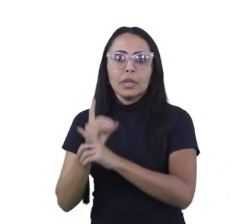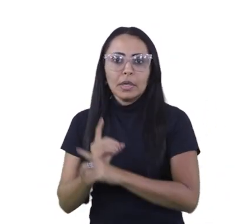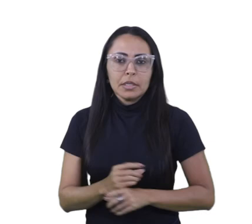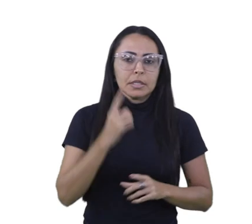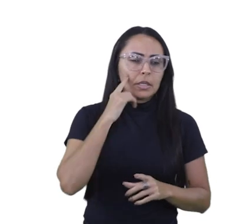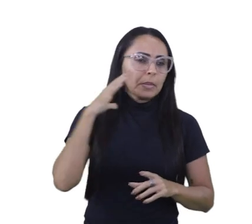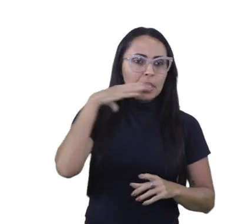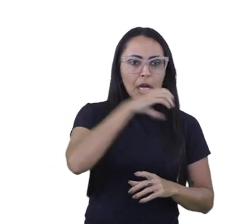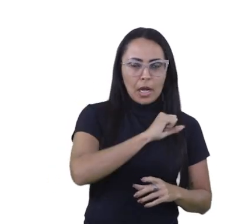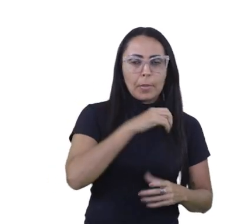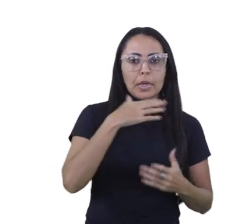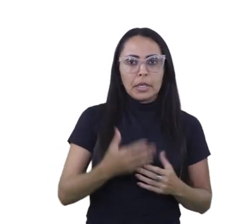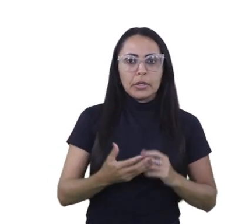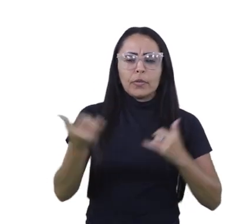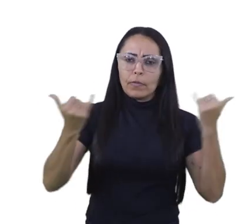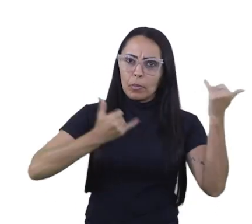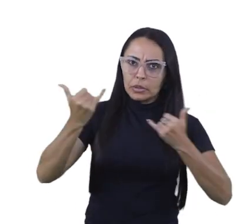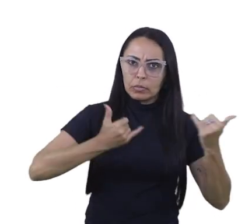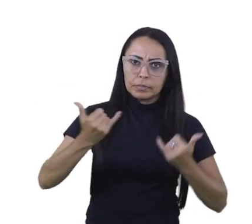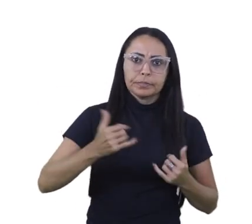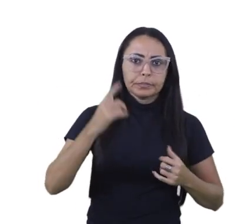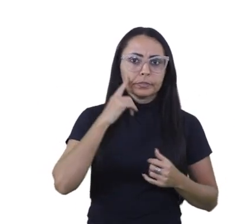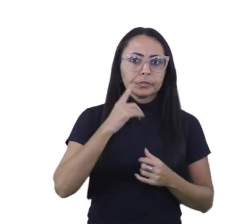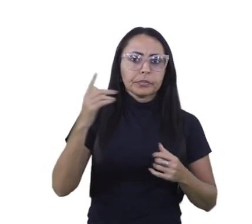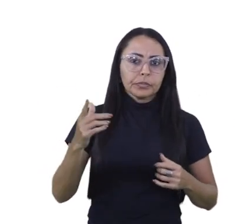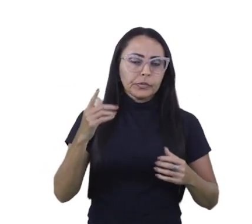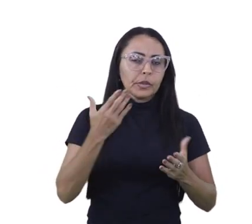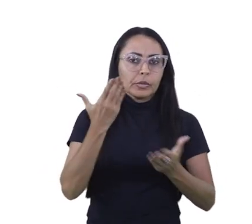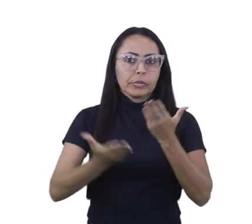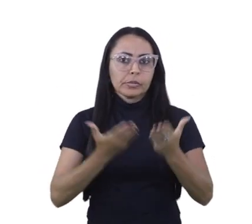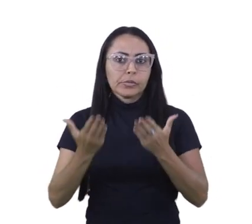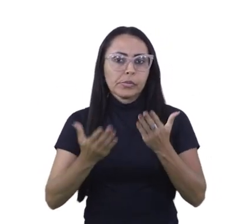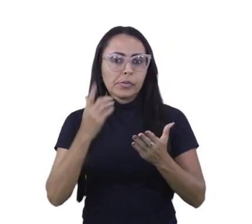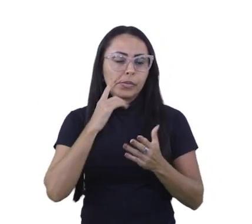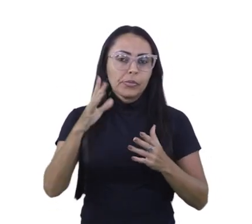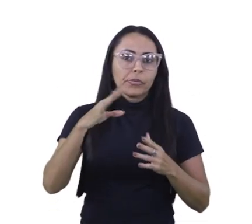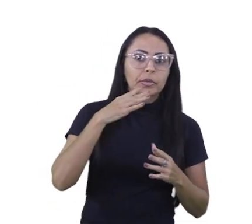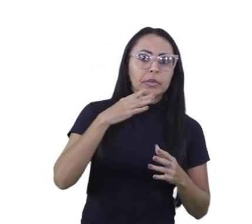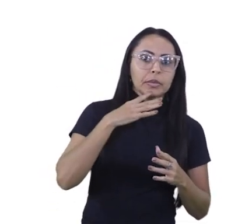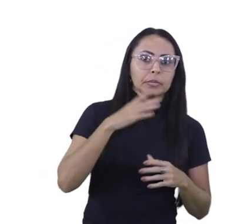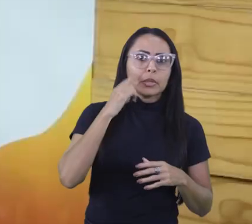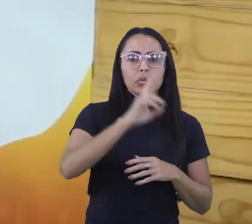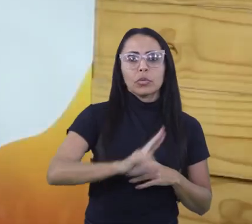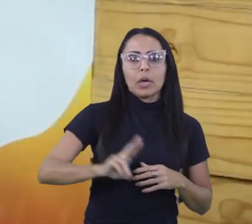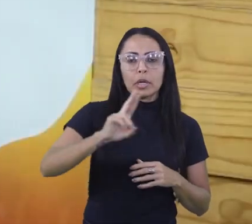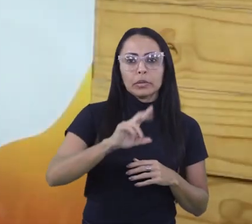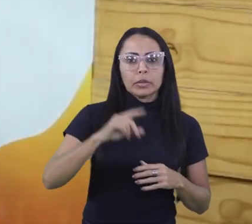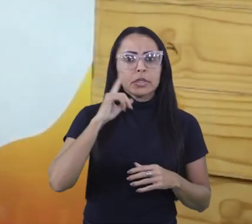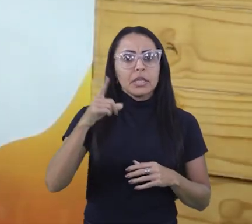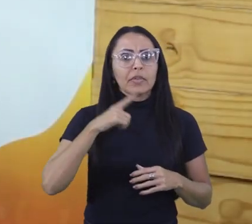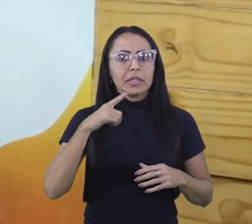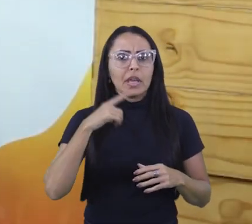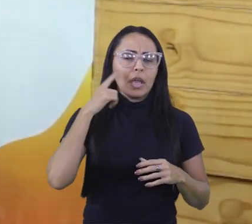rápida a informação. A organização da informação vai promover uma mediação dos registros do conhecimento para o usuário. Então, você vai